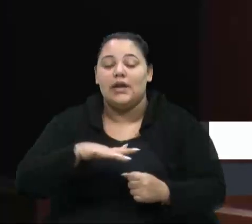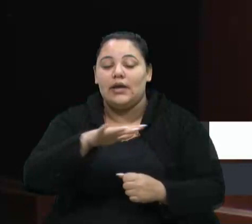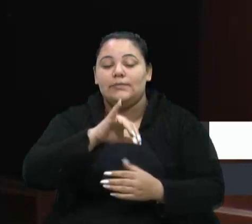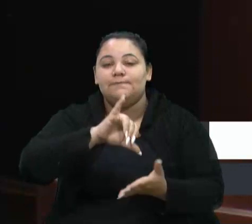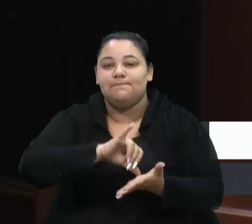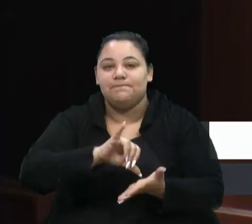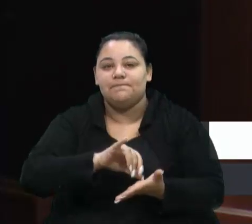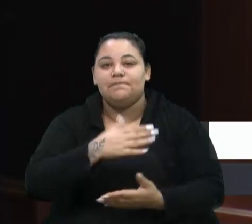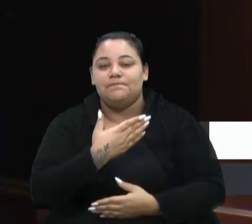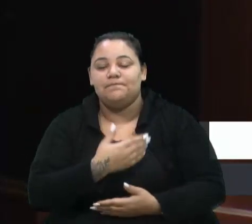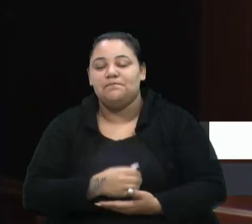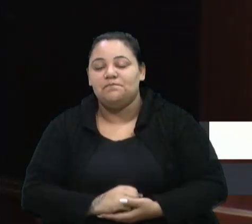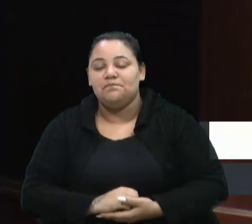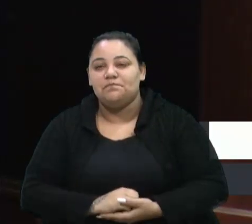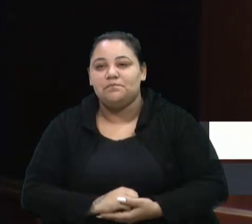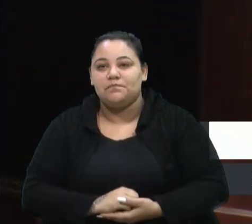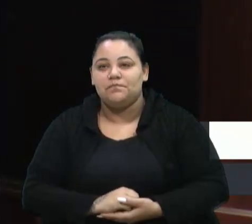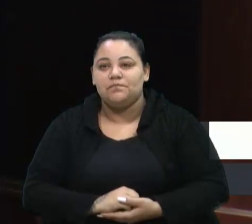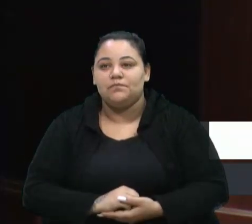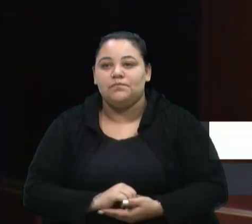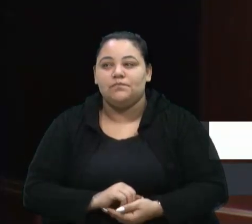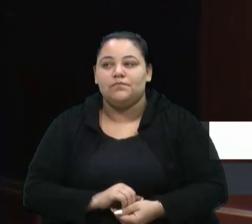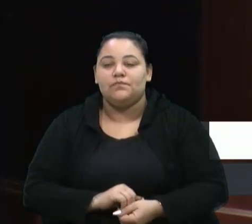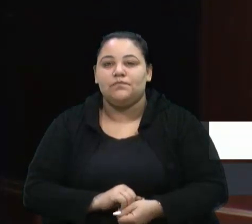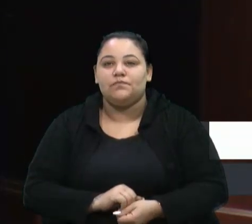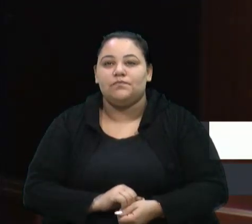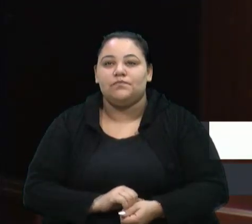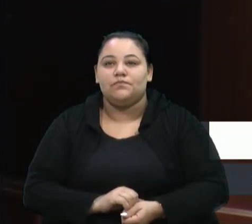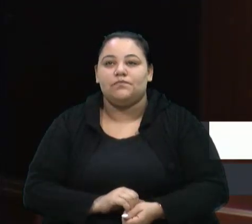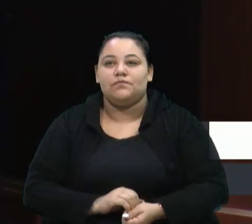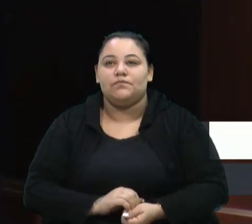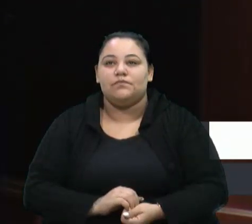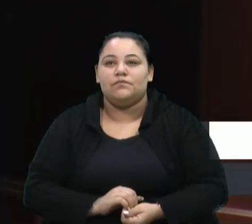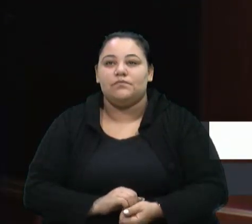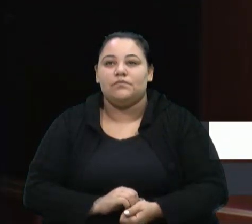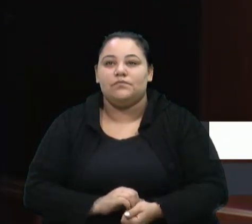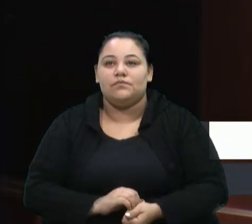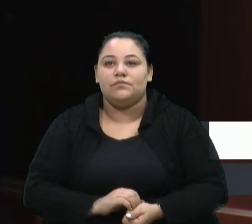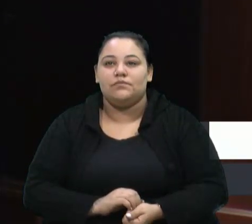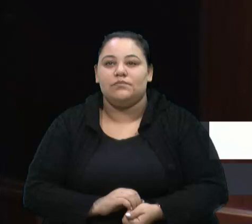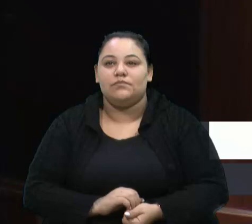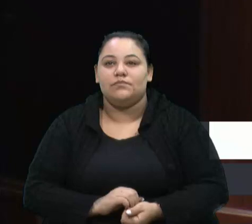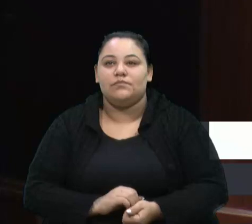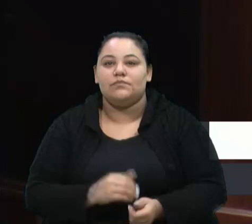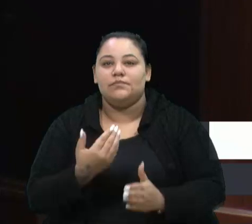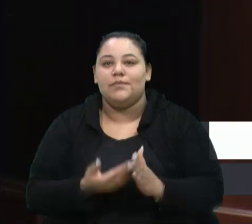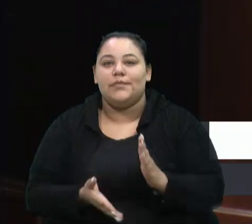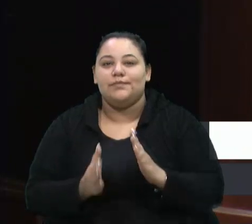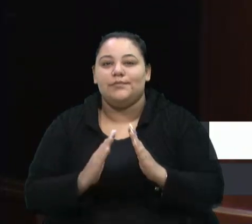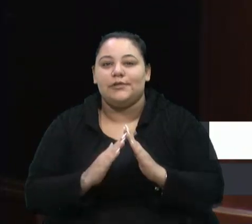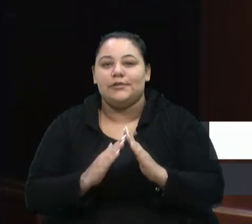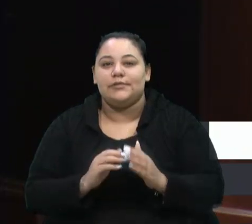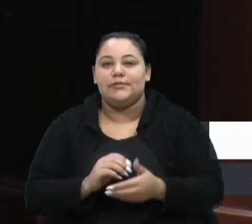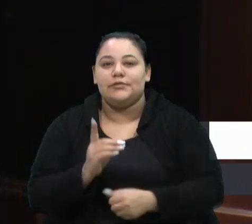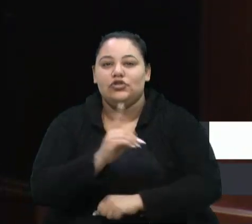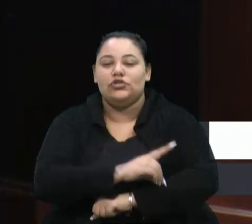também, os bombeiros tiveram socorrendo essa família no bairro Santa Catarina que perdeu a sua casa.